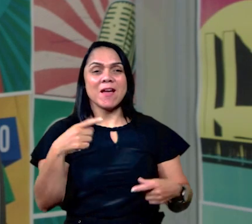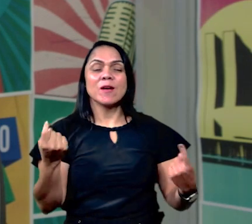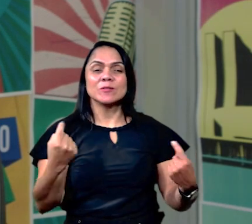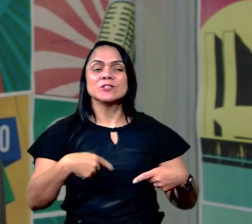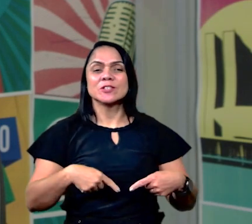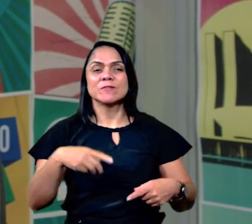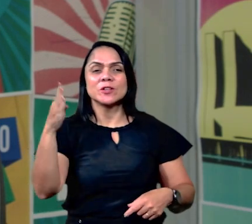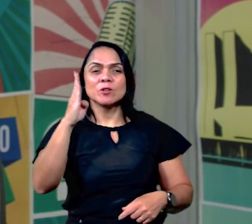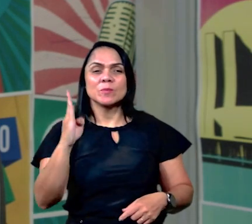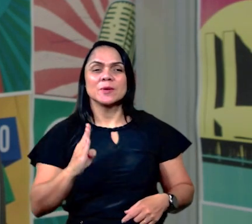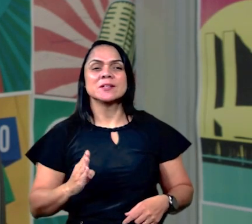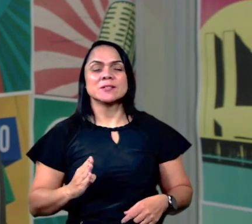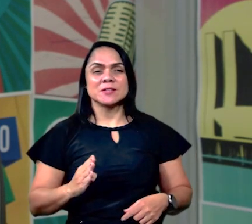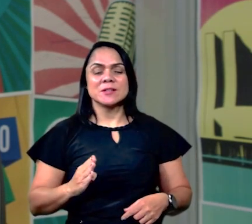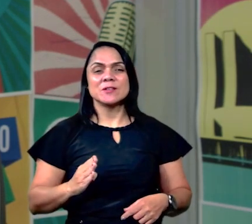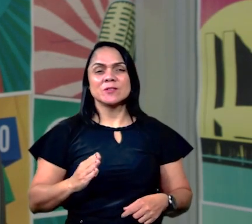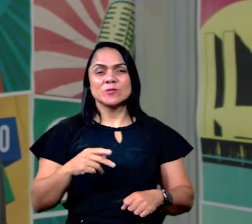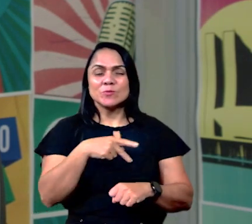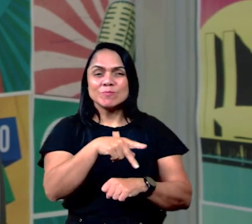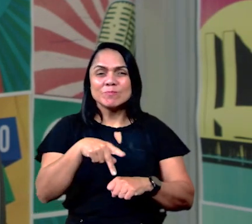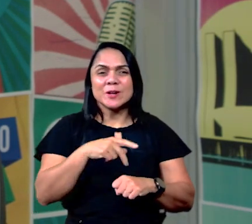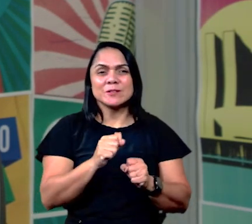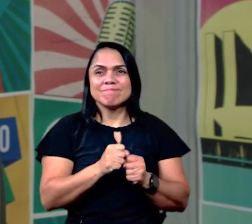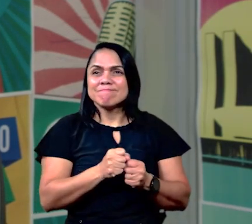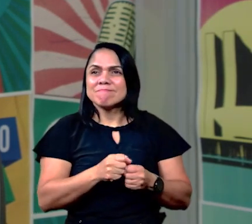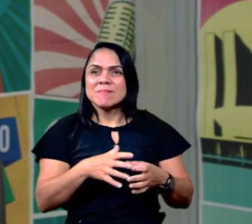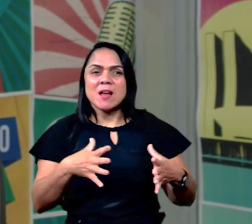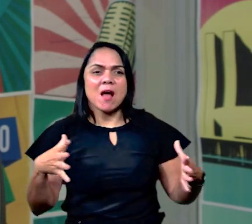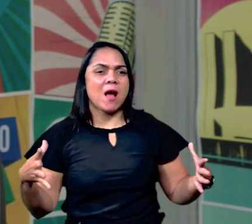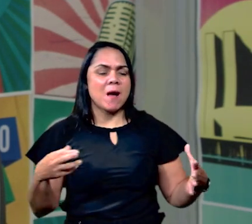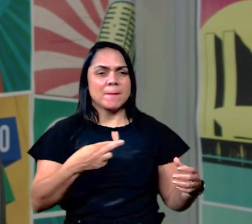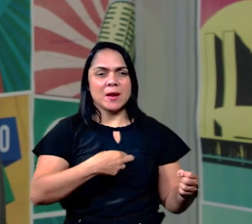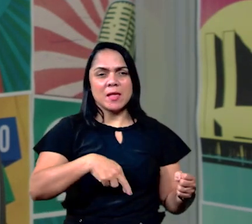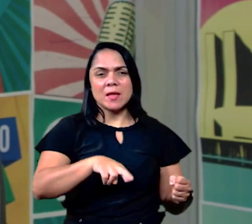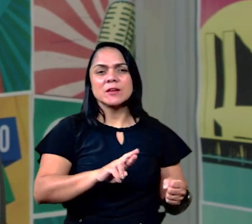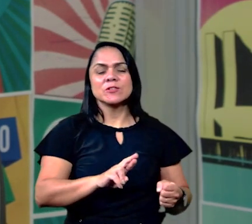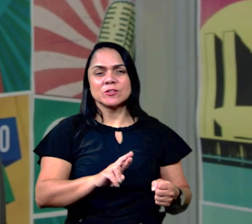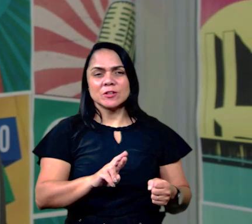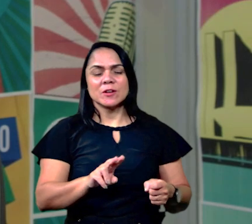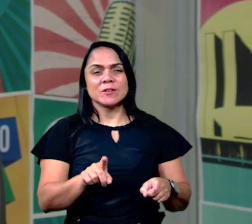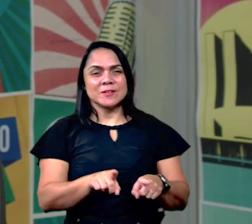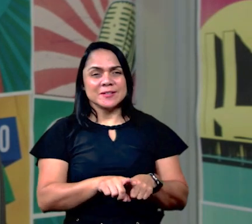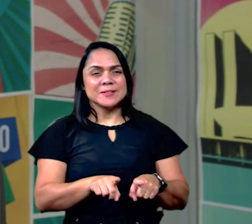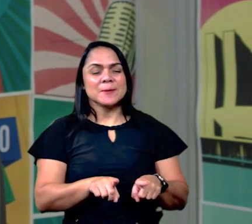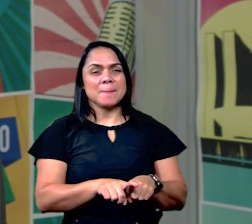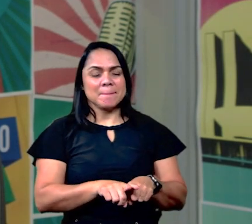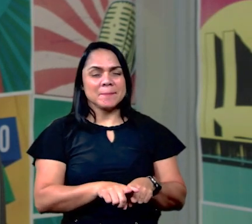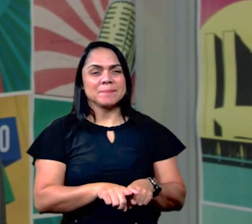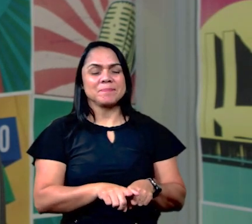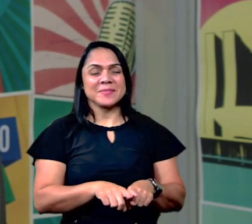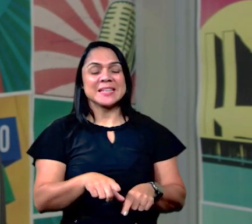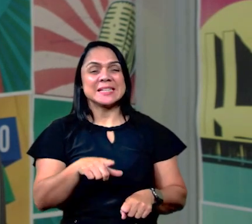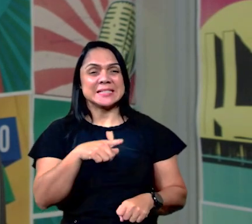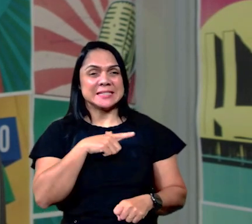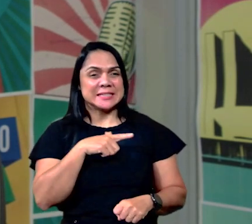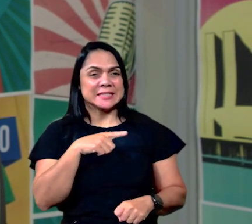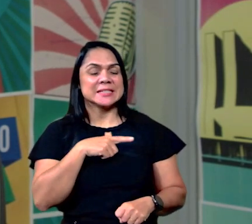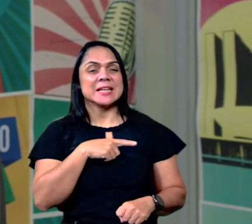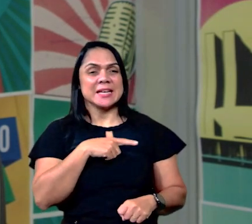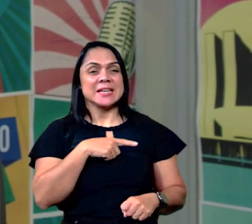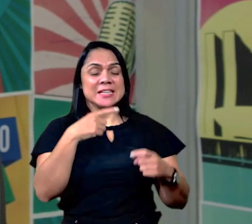né, um país de ampla maioria religiosa e que ainda, né, vemos acontecer muitas violações e